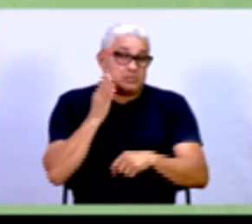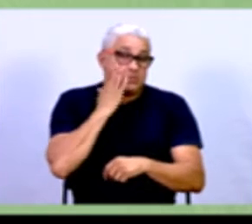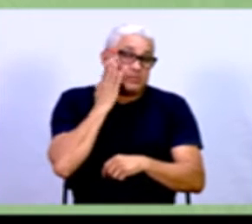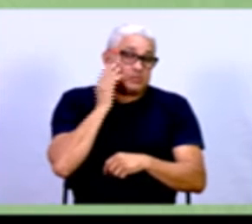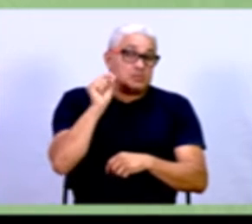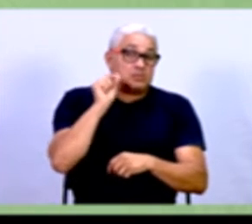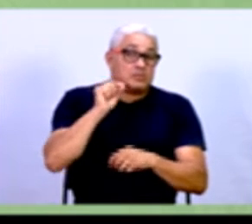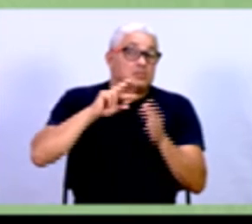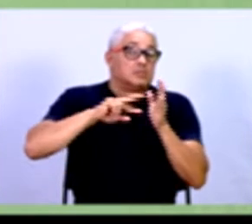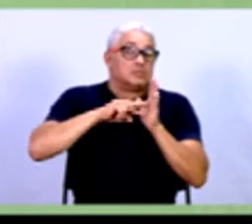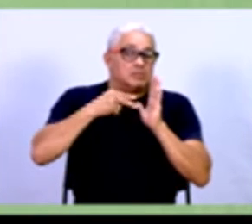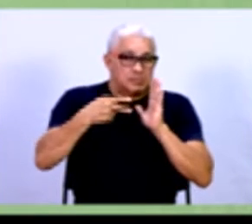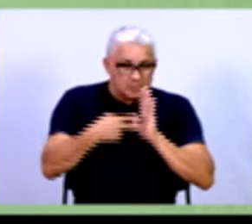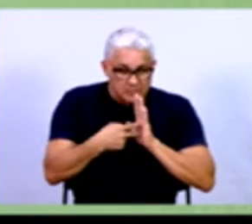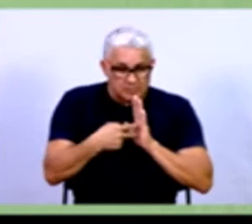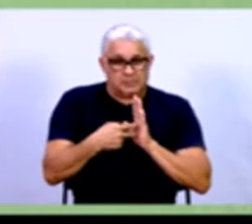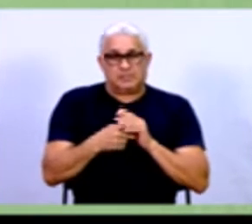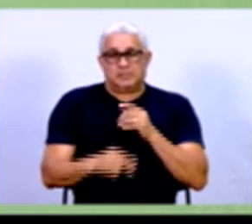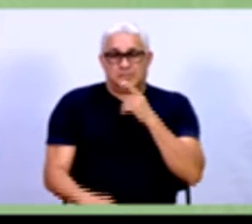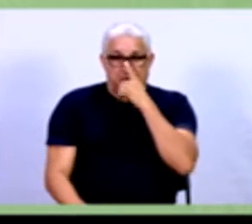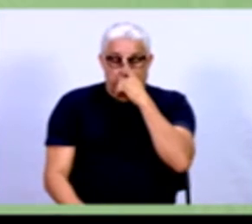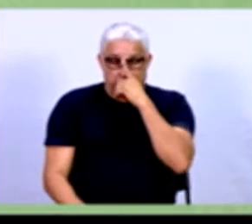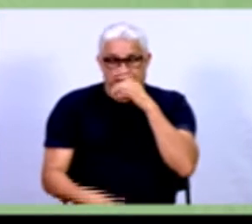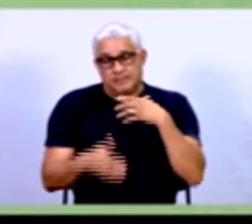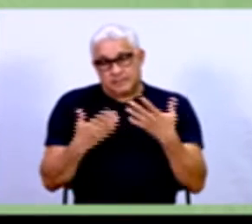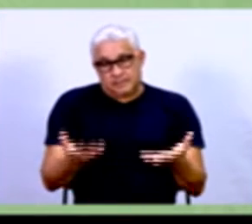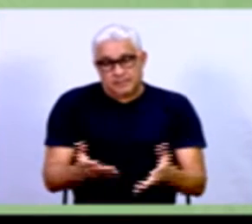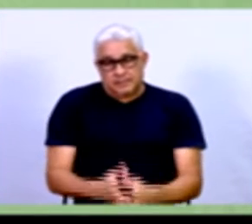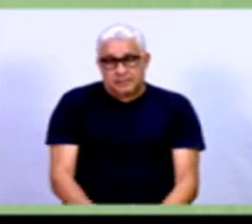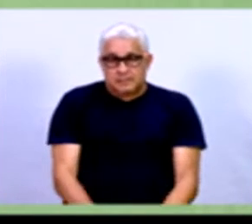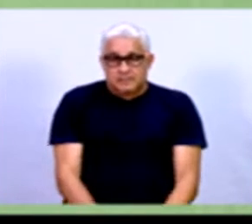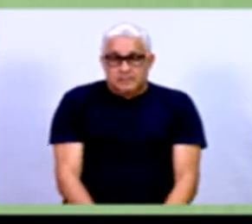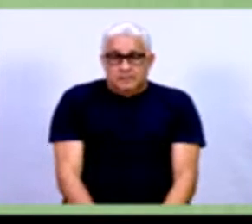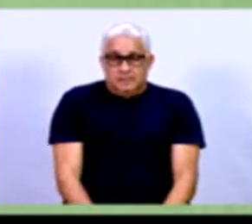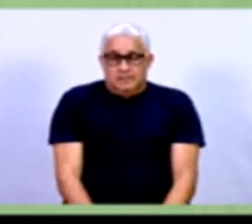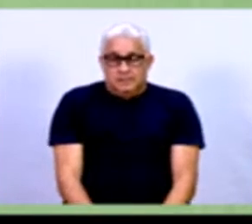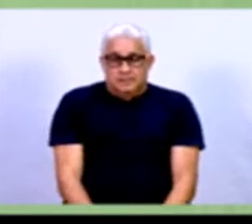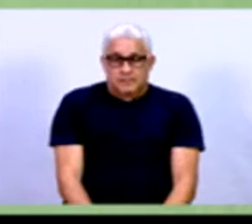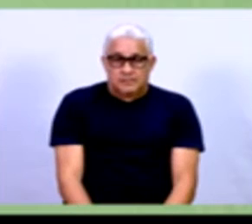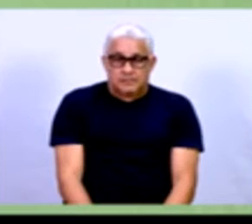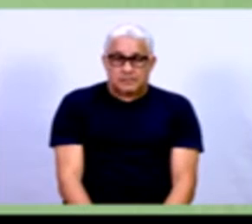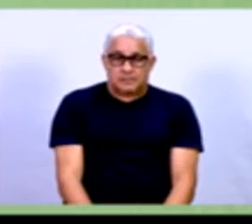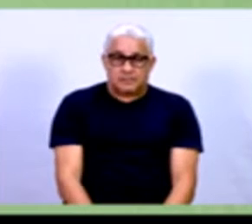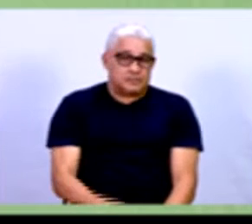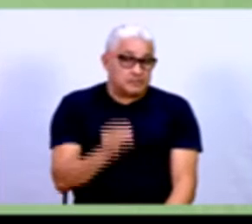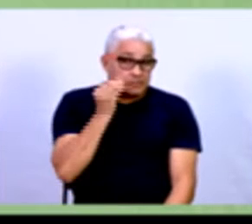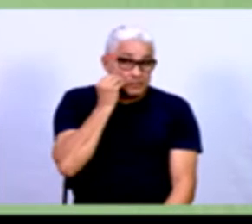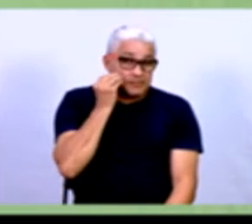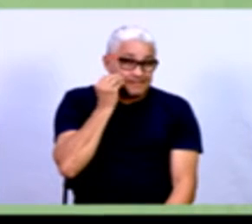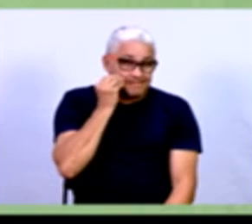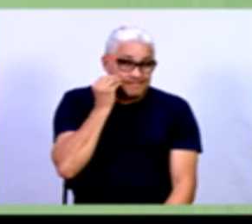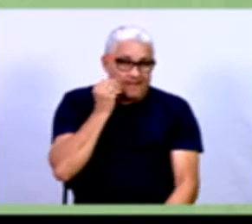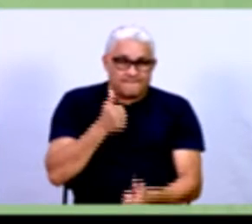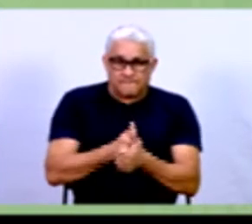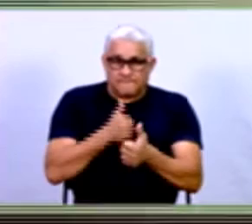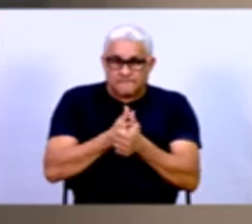que eles significam, né? Então, nós vamos tentar identificar